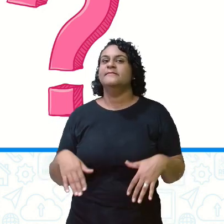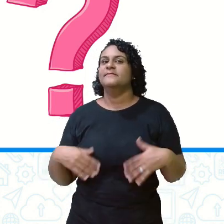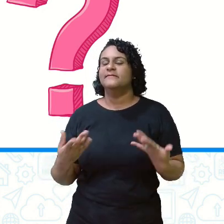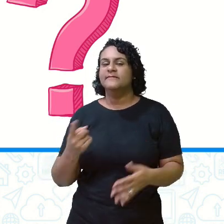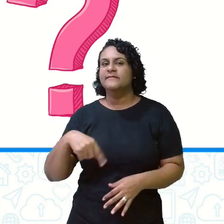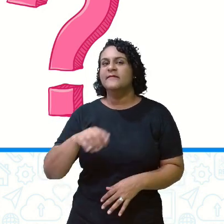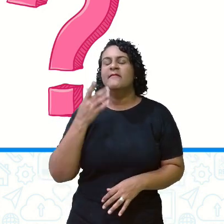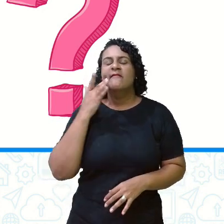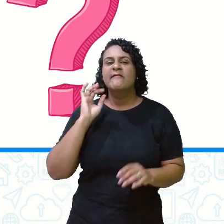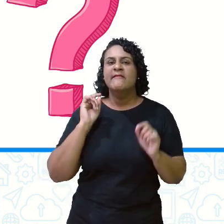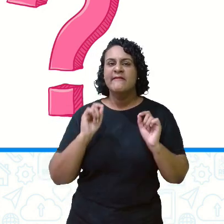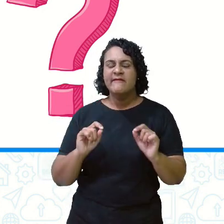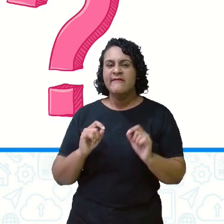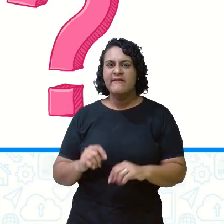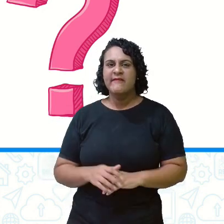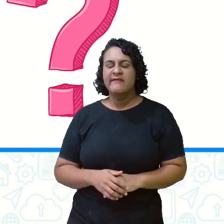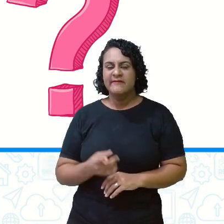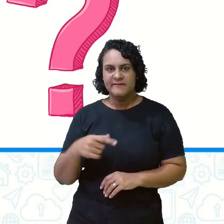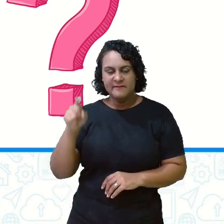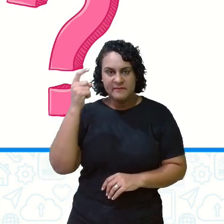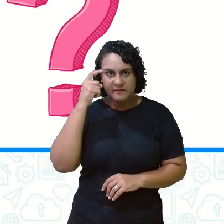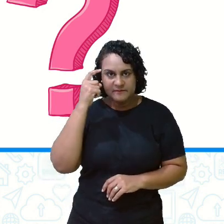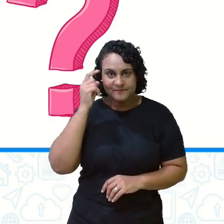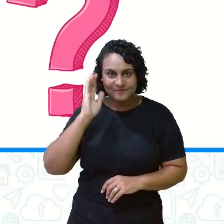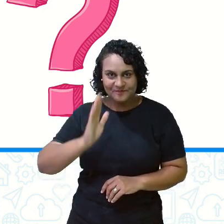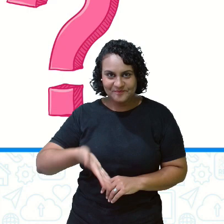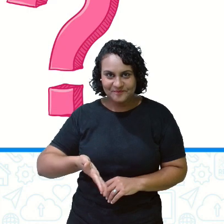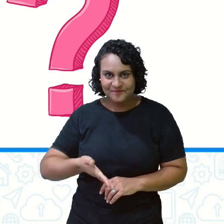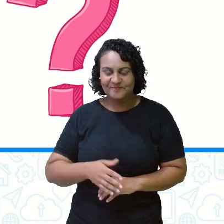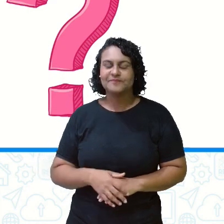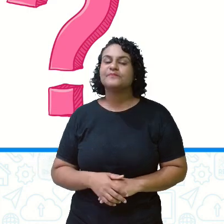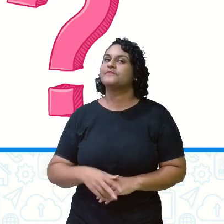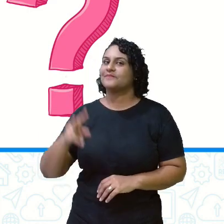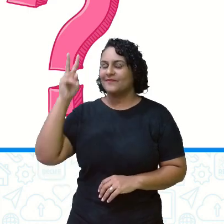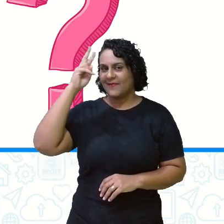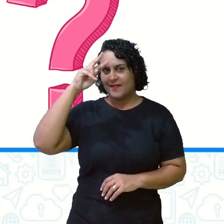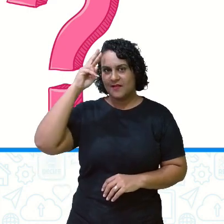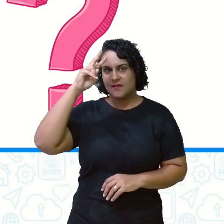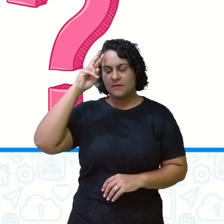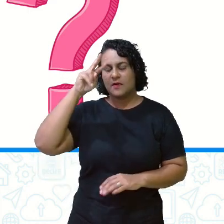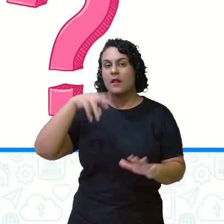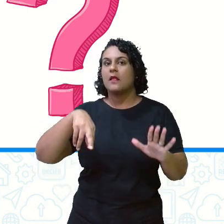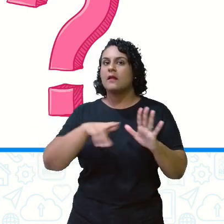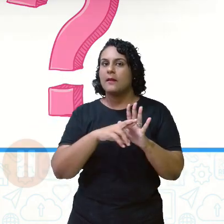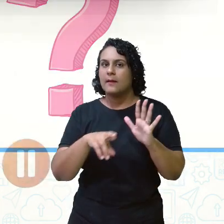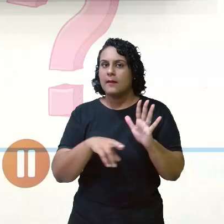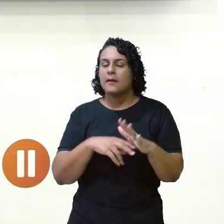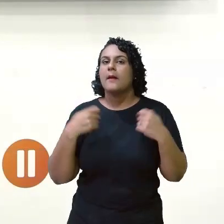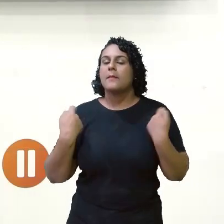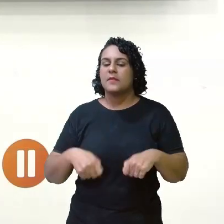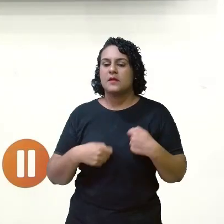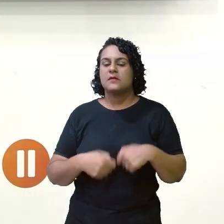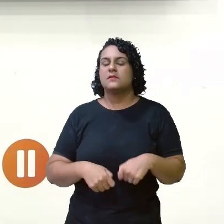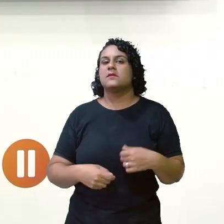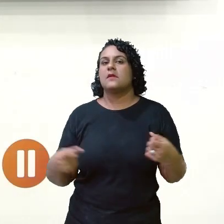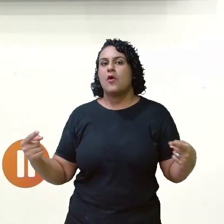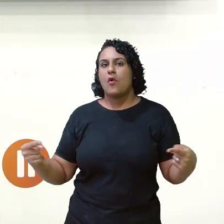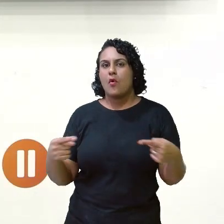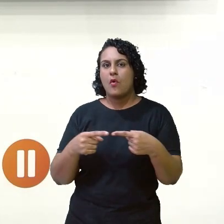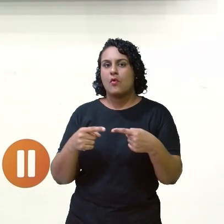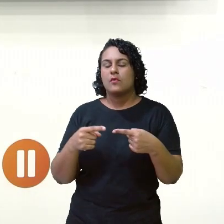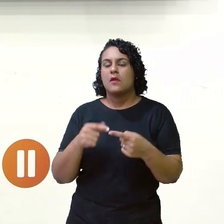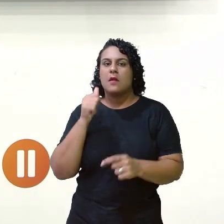que é que vocês me dizem? Já pensaram? Lembrando aí da nossa regra que tem que concordar